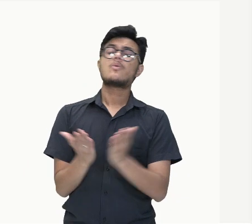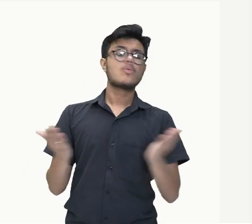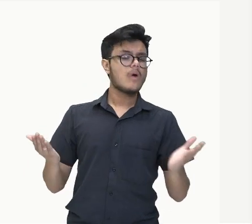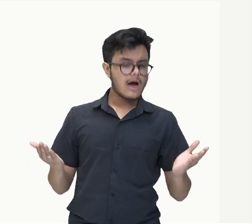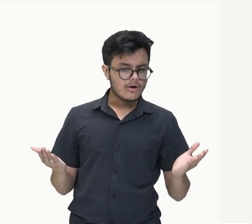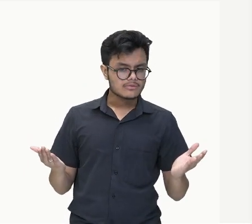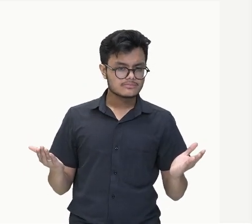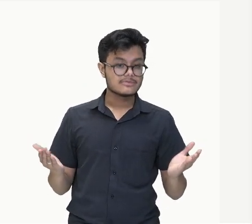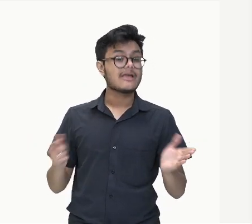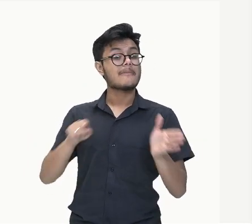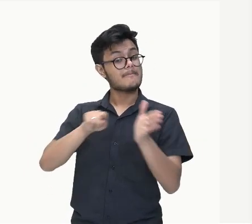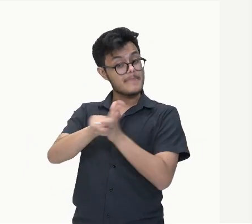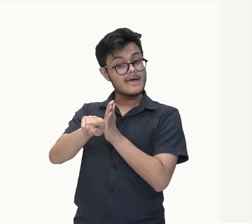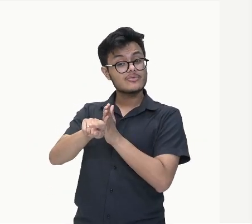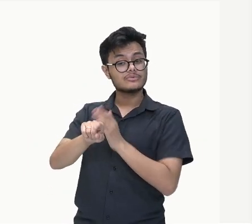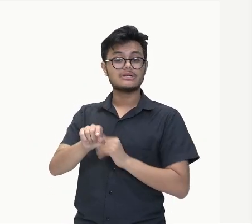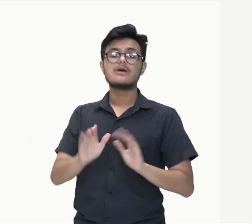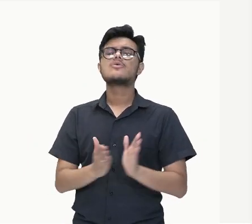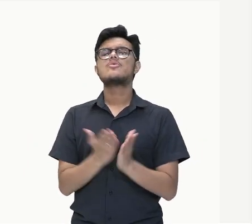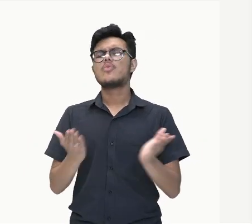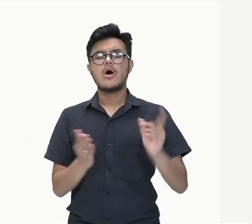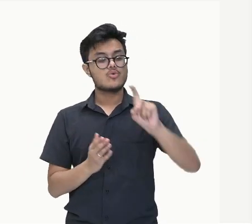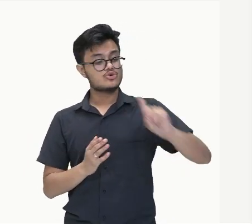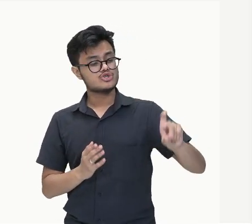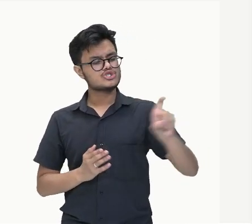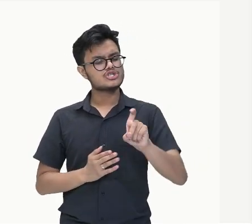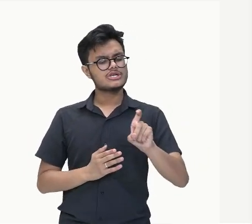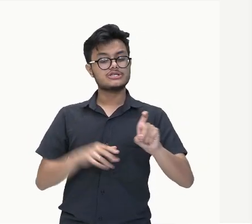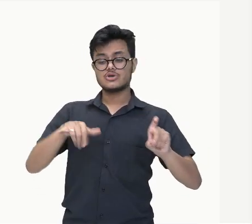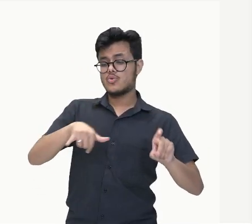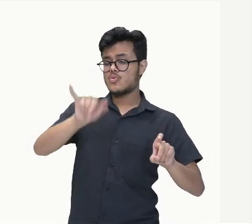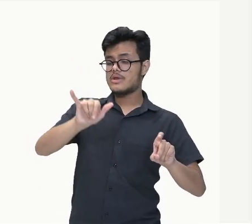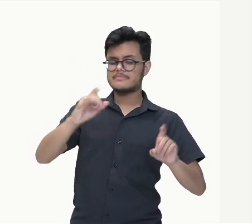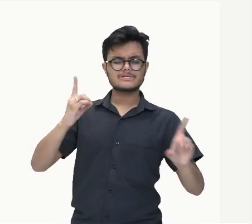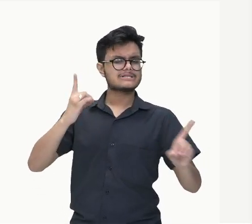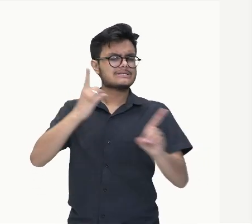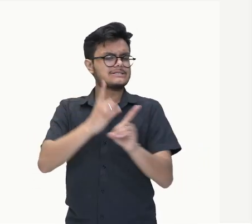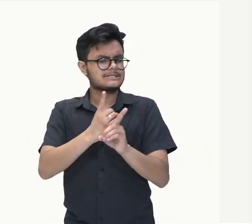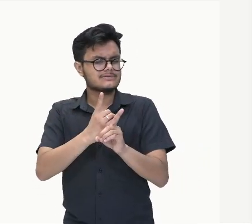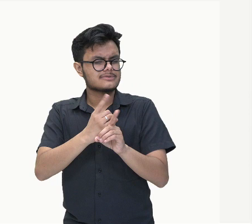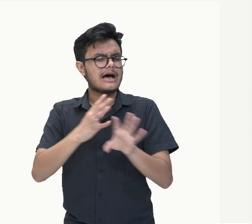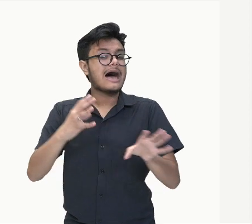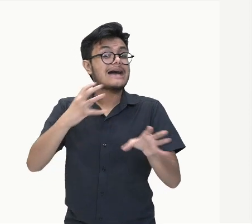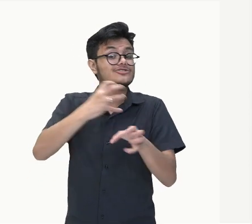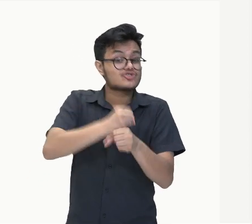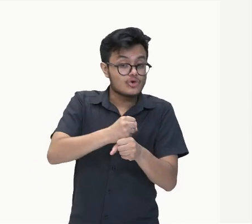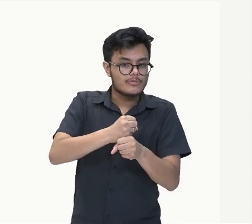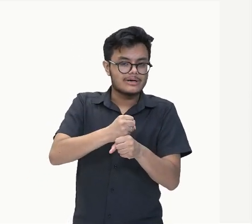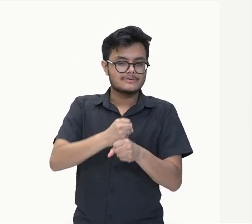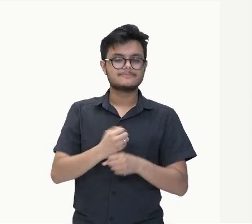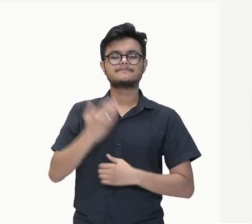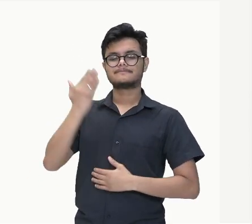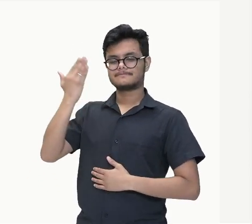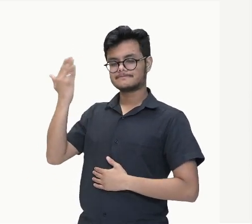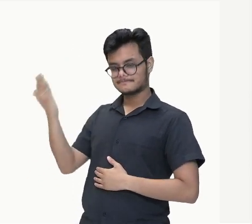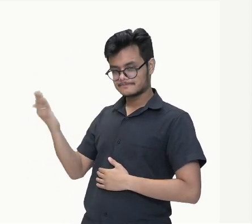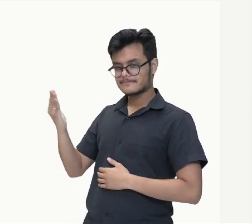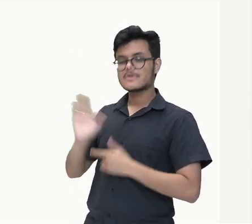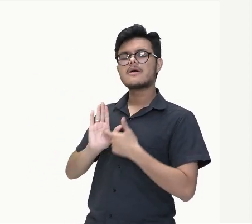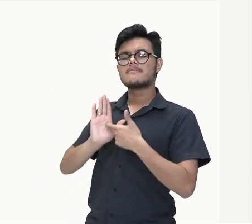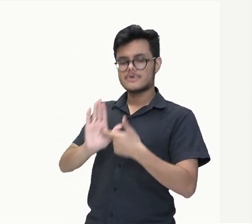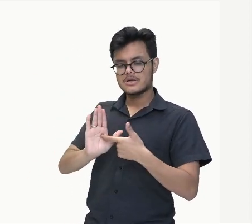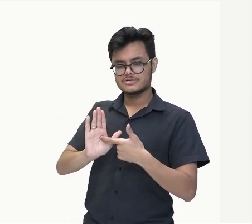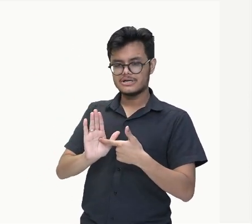Olha a pergunta, né? Qual é a soma das coordenadas? Que coordenadas são essas? Ele está se referindo à